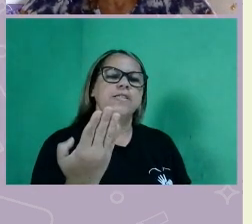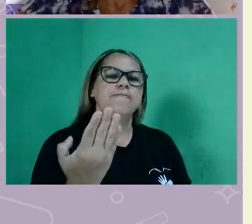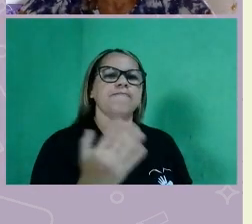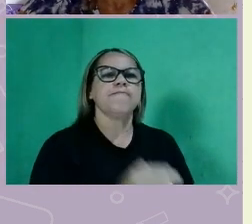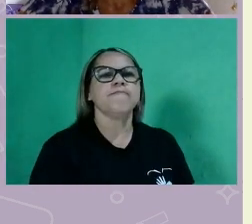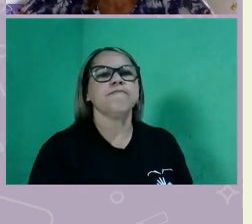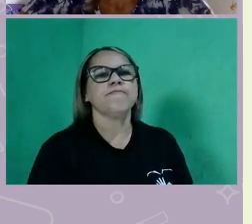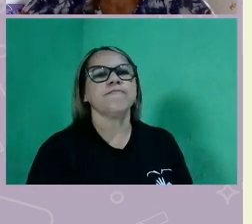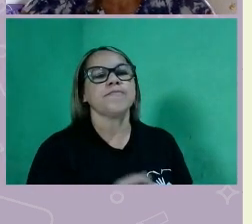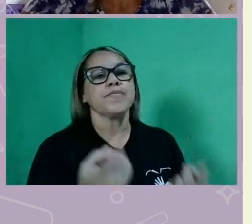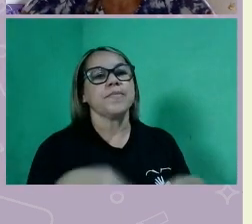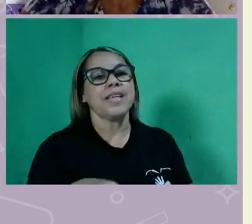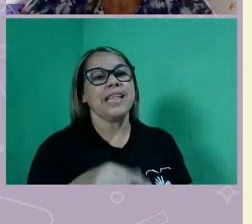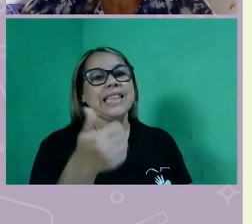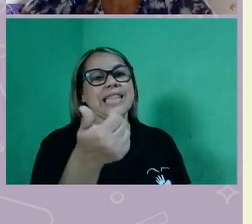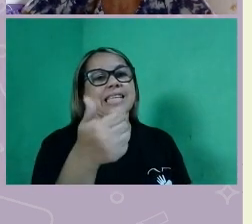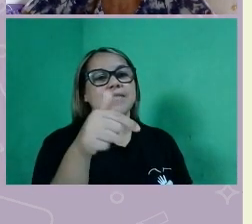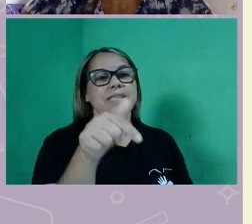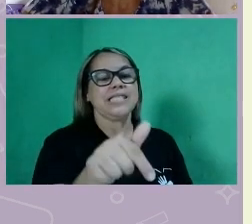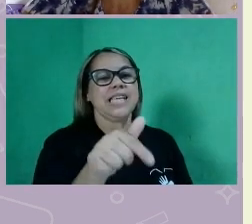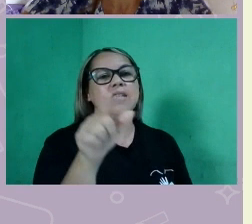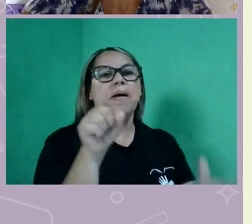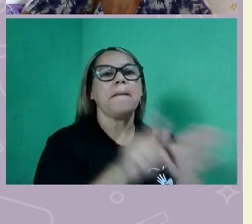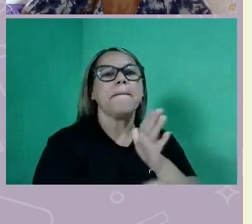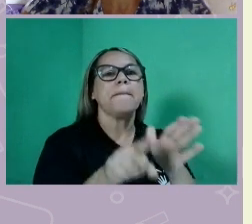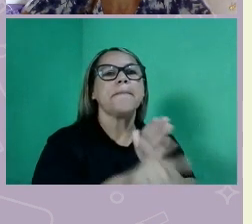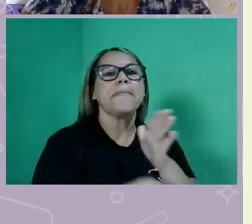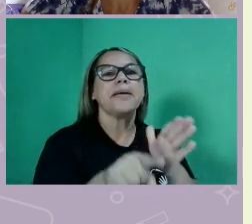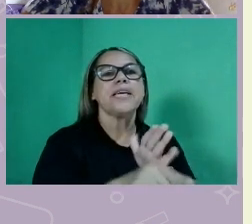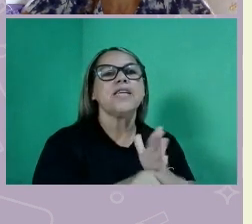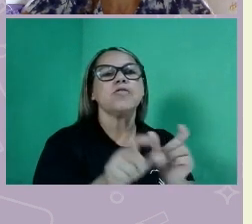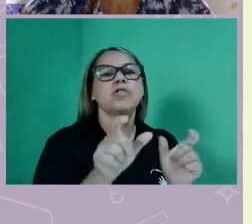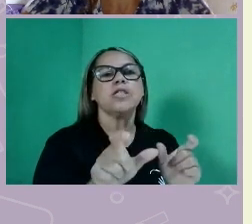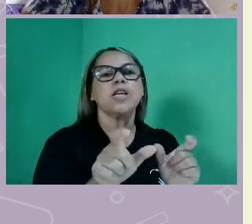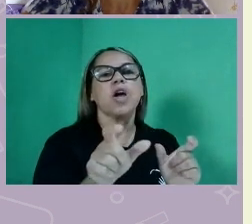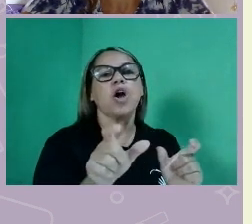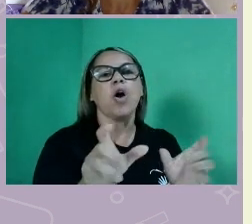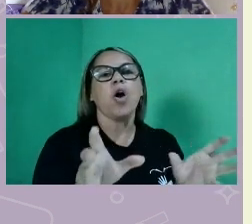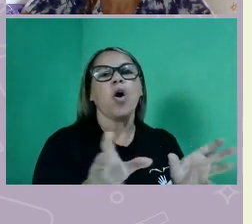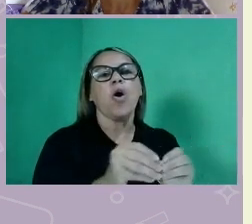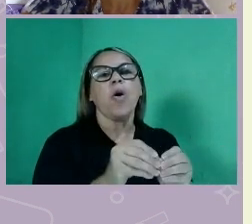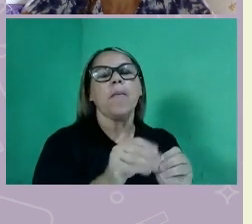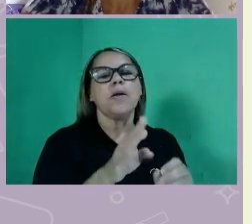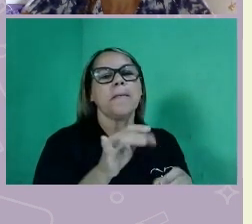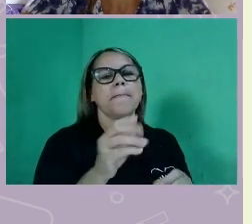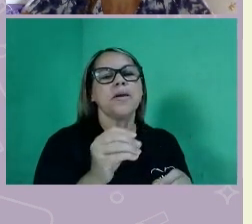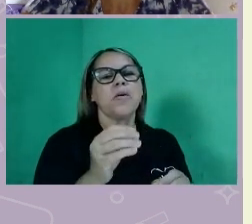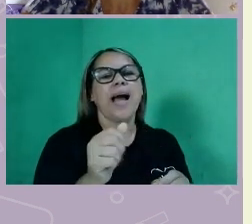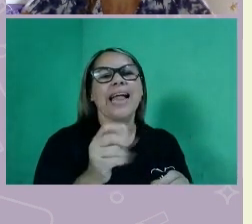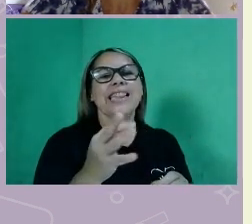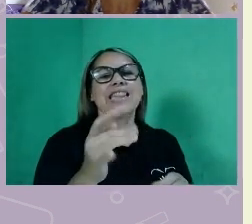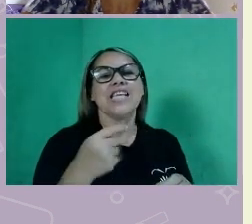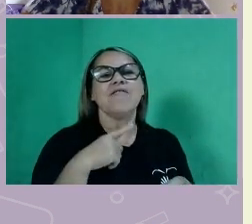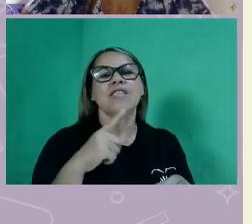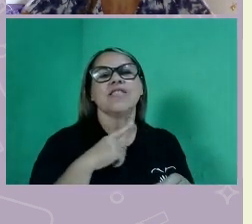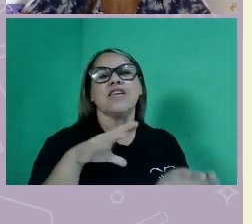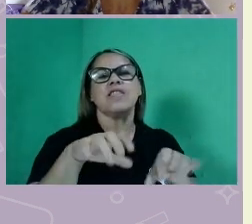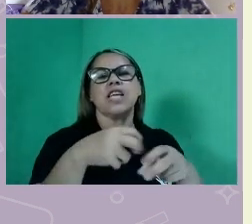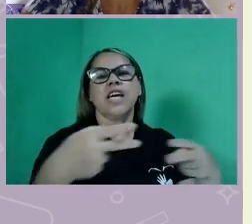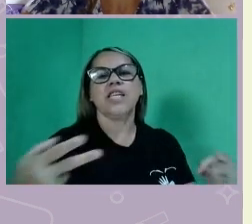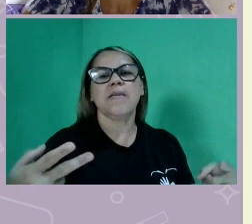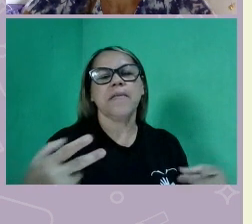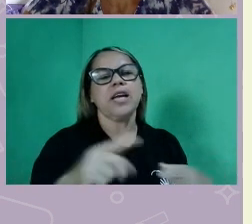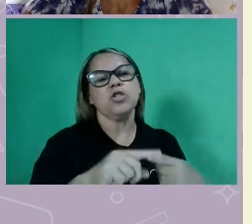décima sétima questão os nutracêuticos são compostos bioativos extraídos de animais ou